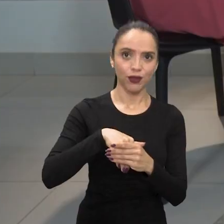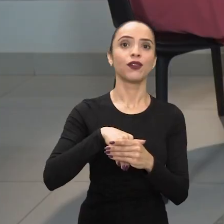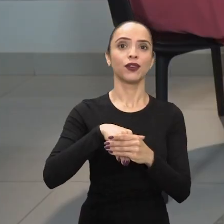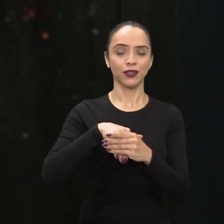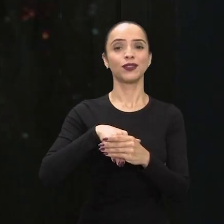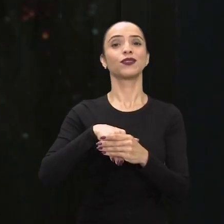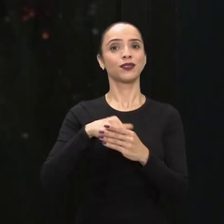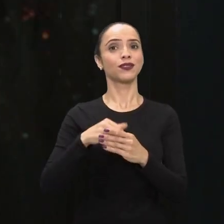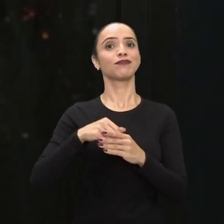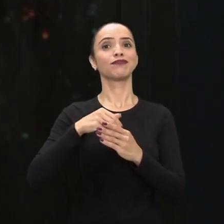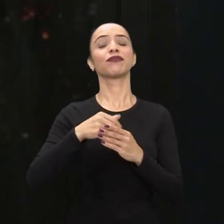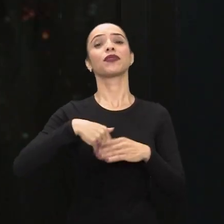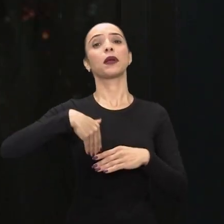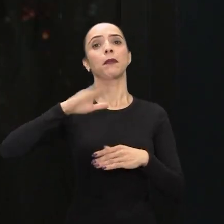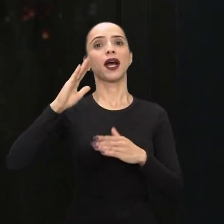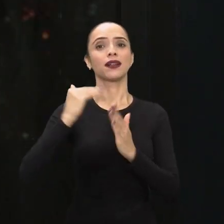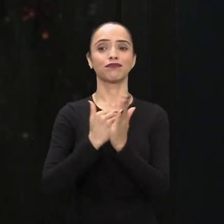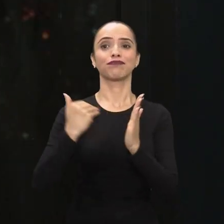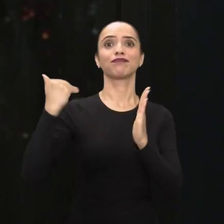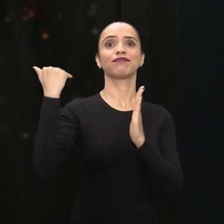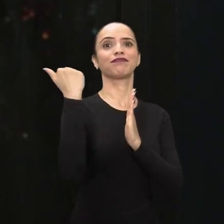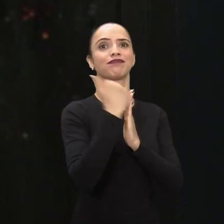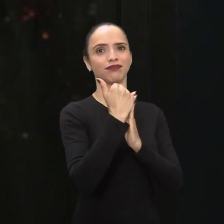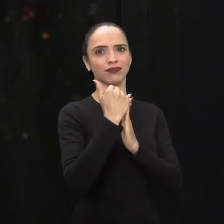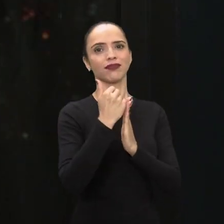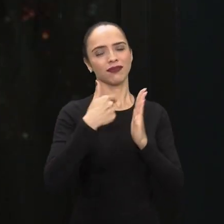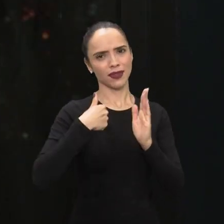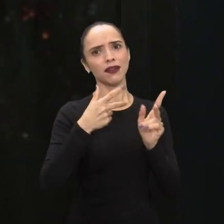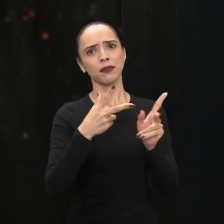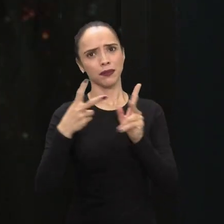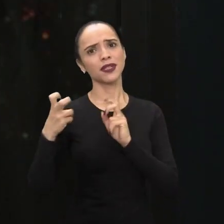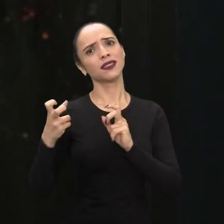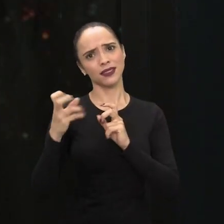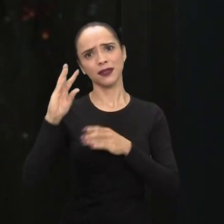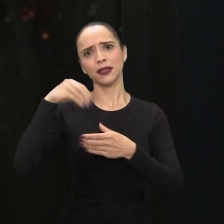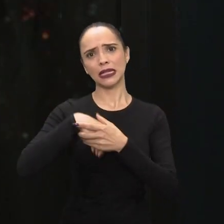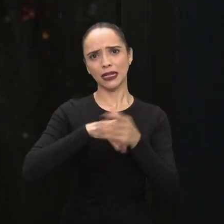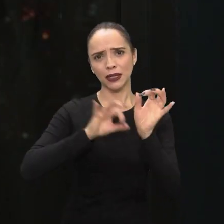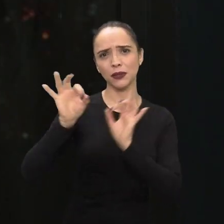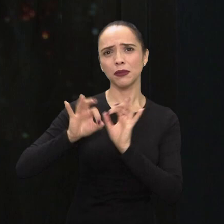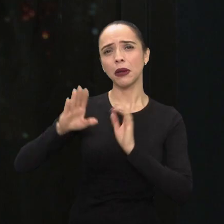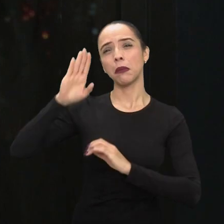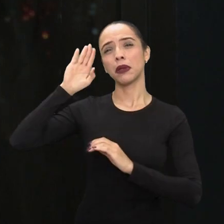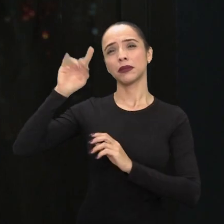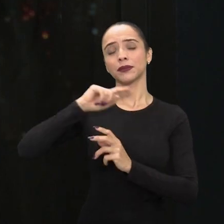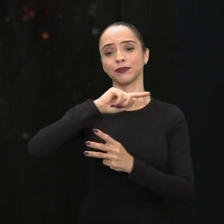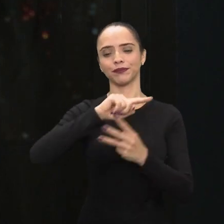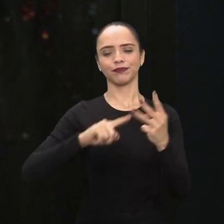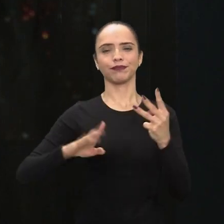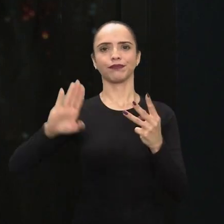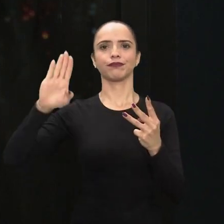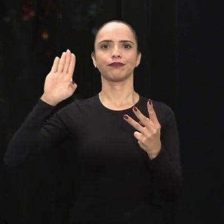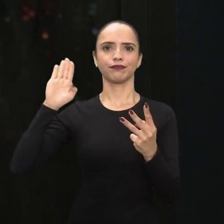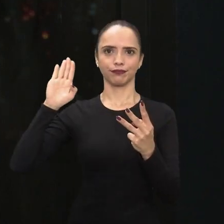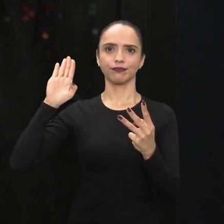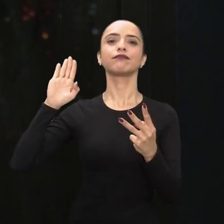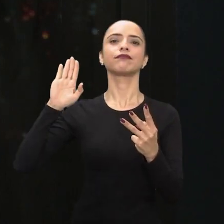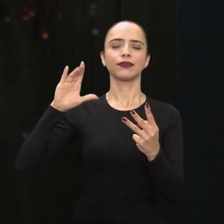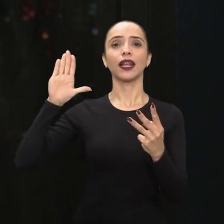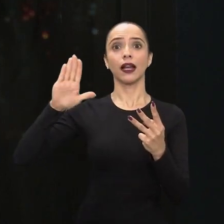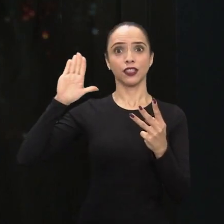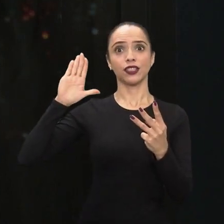não deixa de ser e eu observei isso em vários dos planos né Principalmente desses três candidatos mais bem colocados